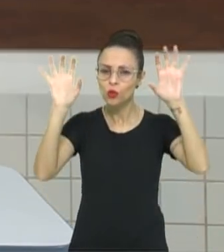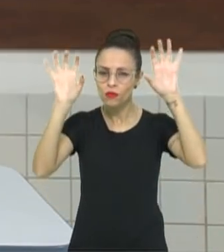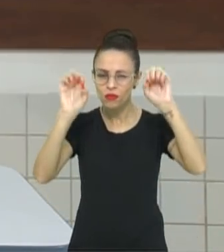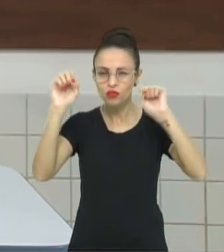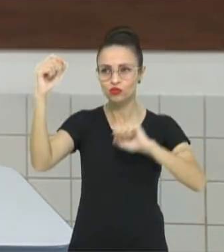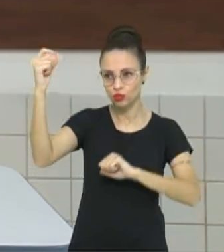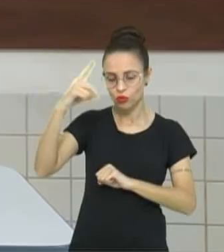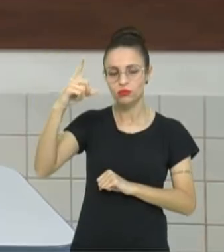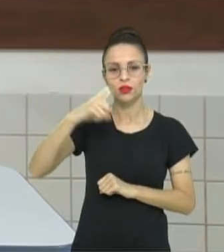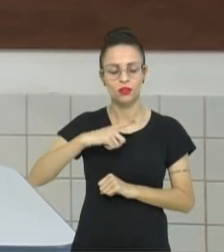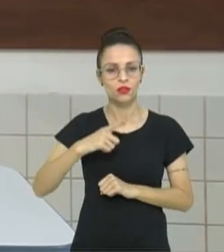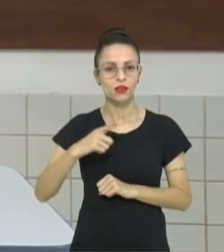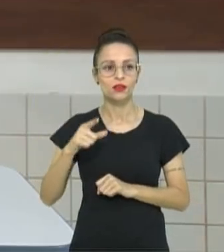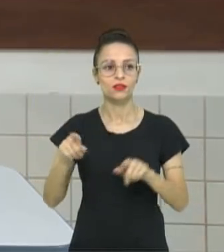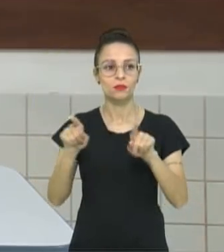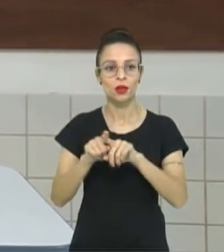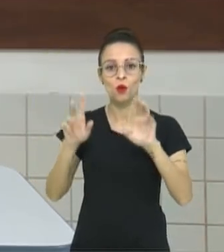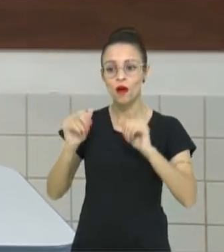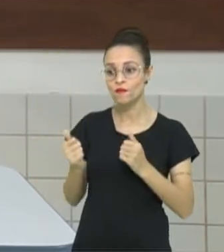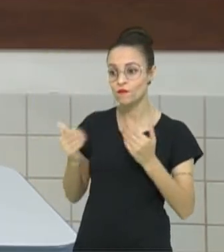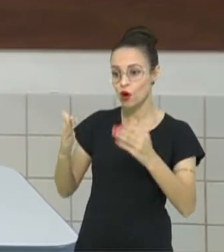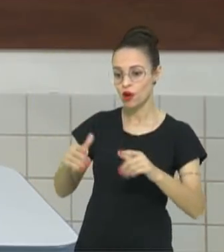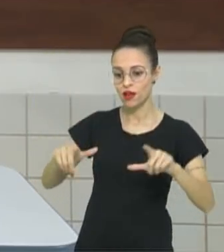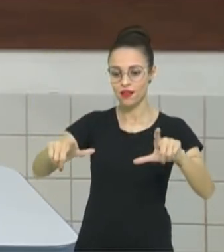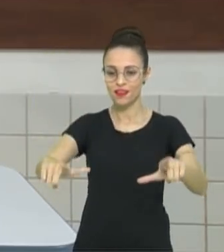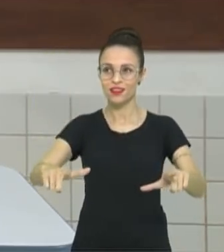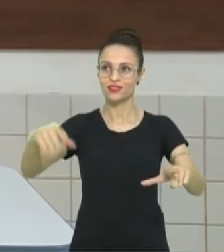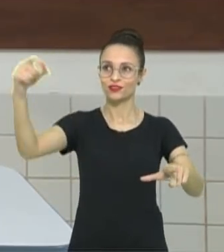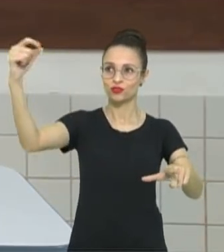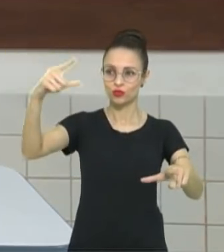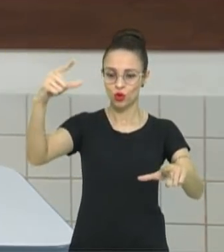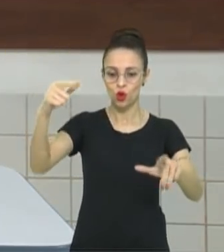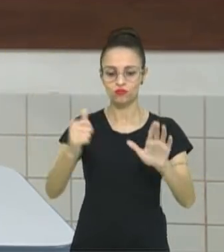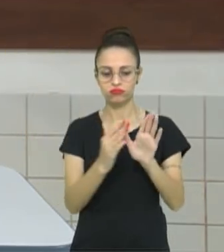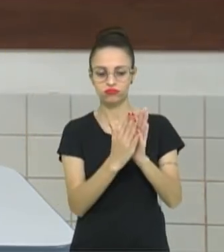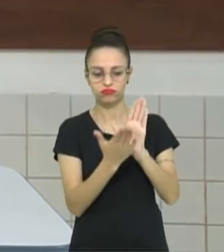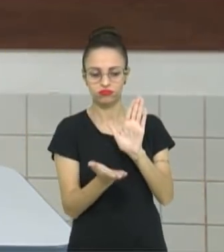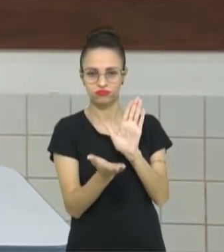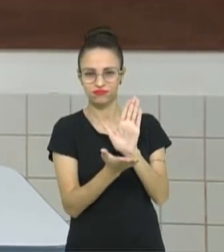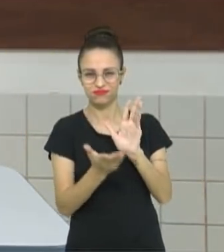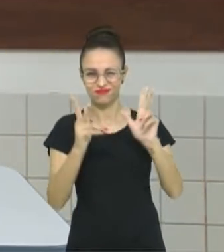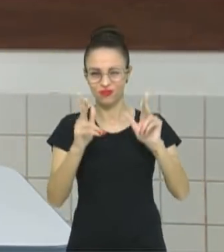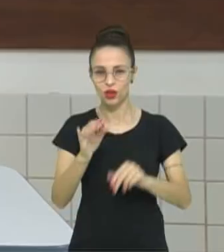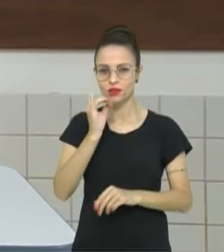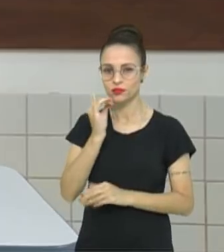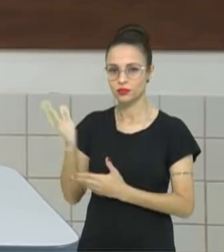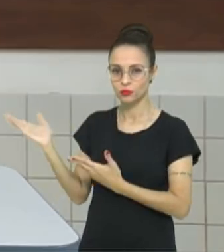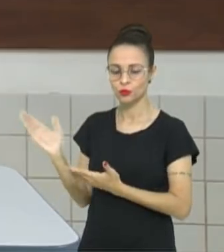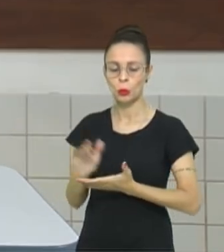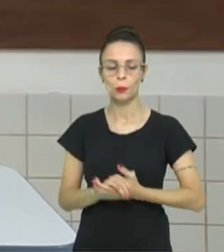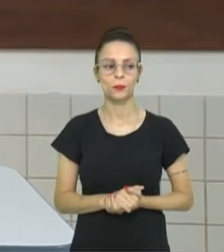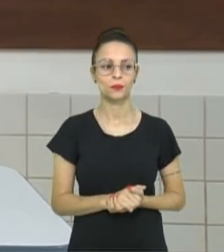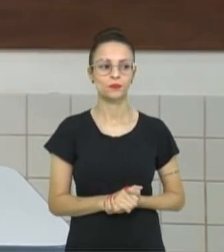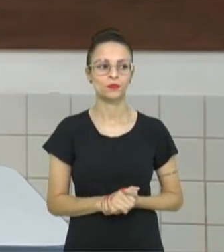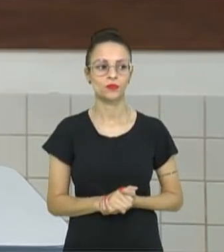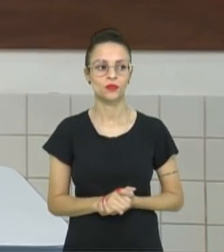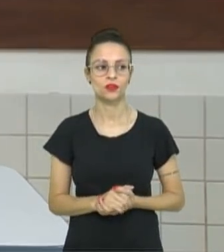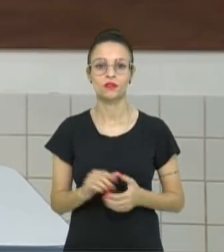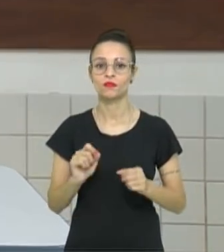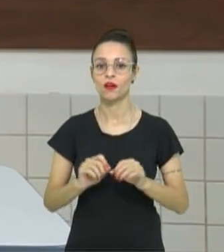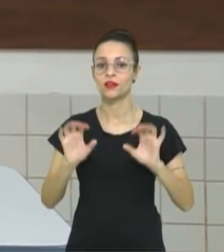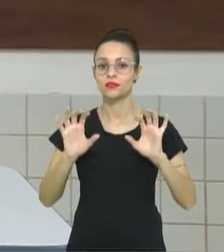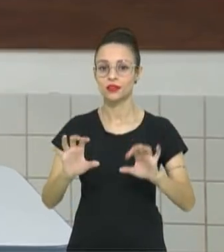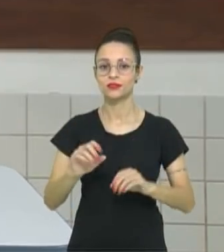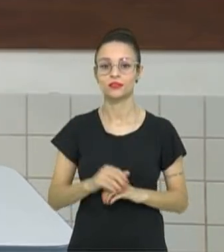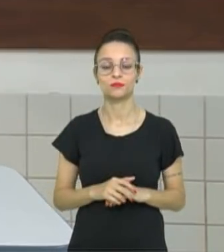lá fora, assim como aqui eu tenho no exemplo, certo, gente? Então, o que você vai fazer? Você vai